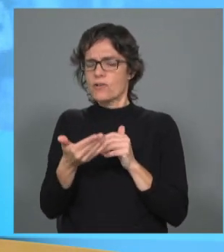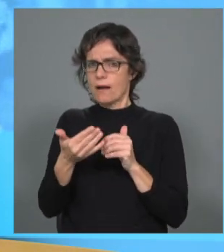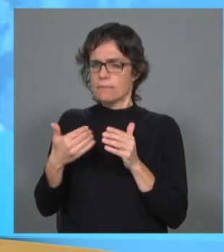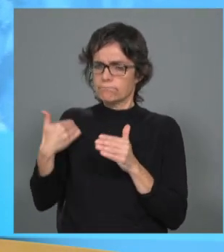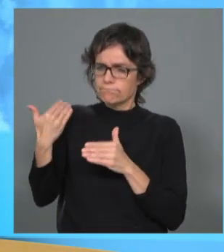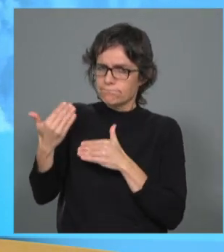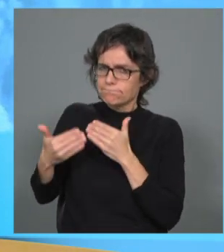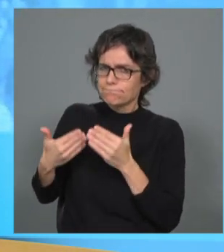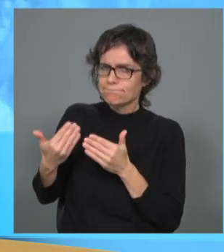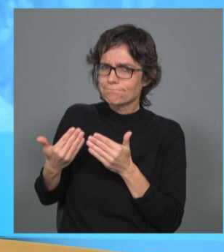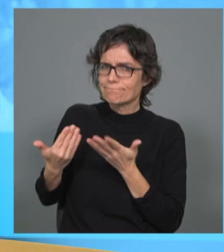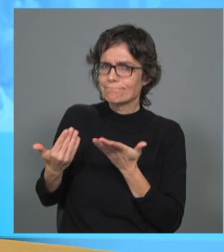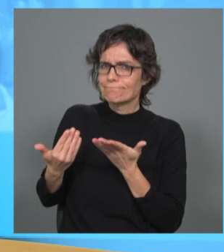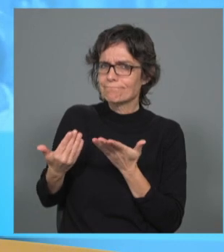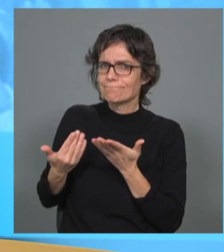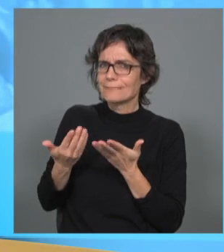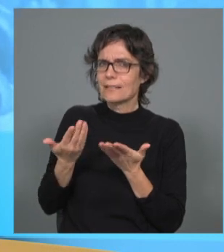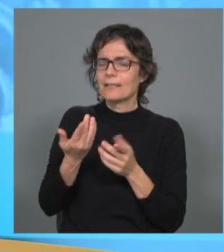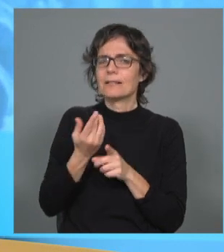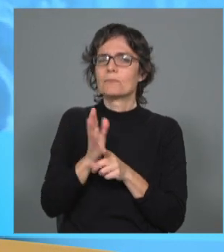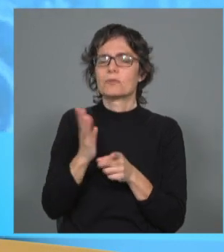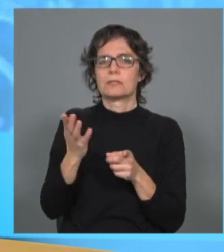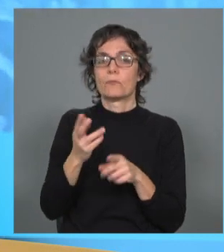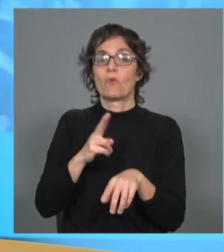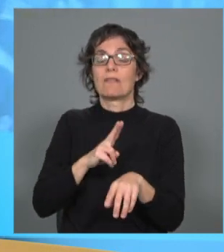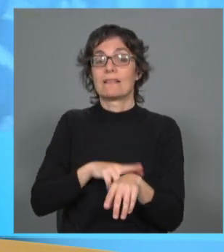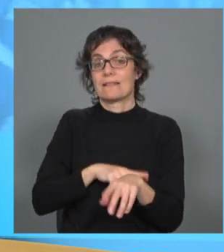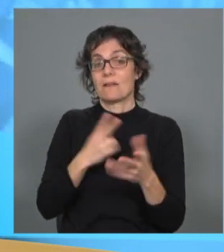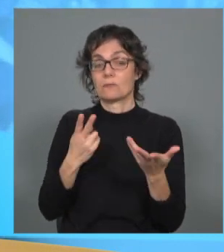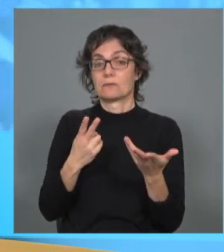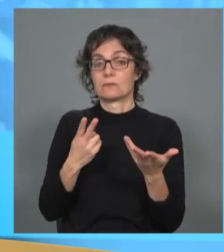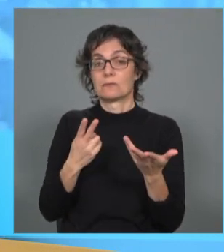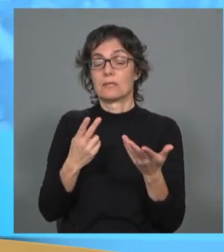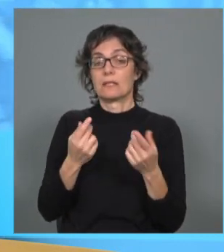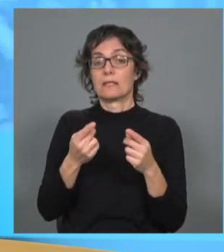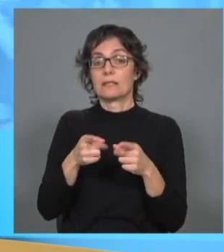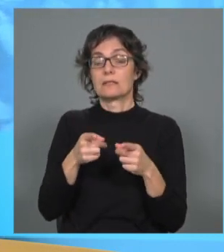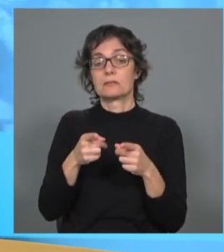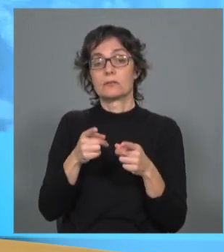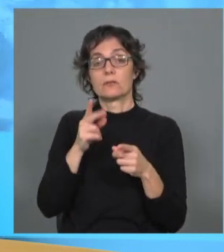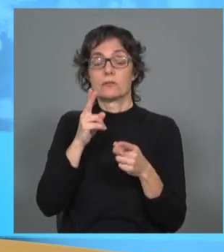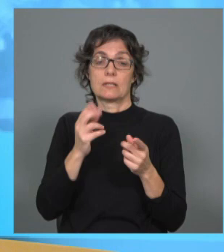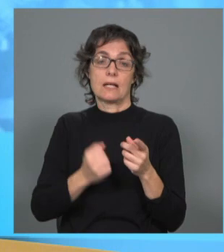tempo? Sei lá, olhando para cargos de direção na Igreja Católica em Portugal, muitos,